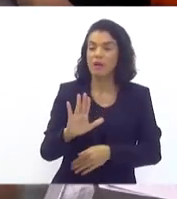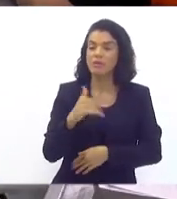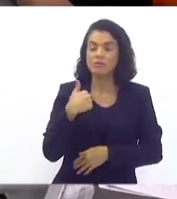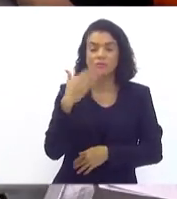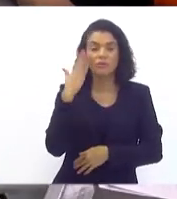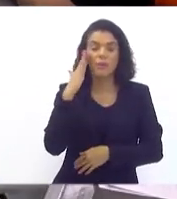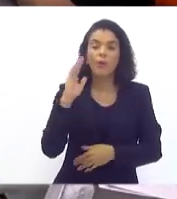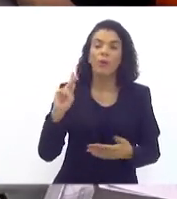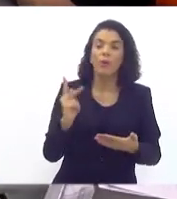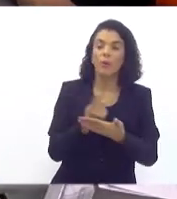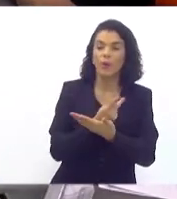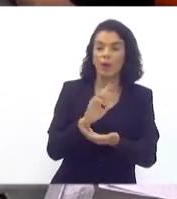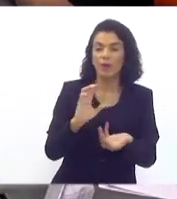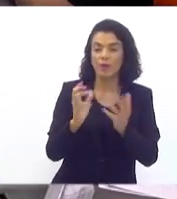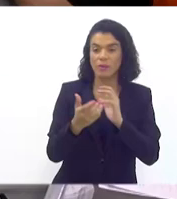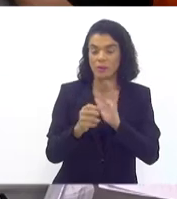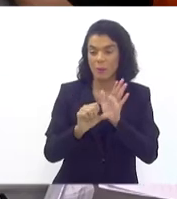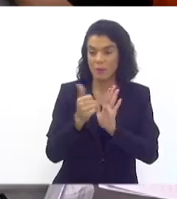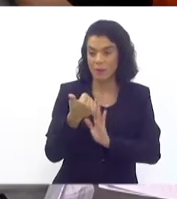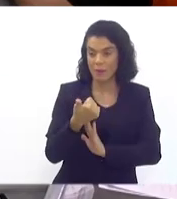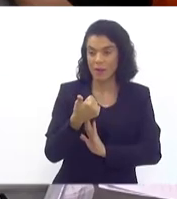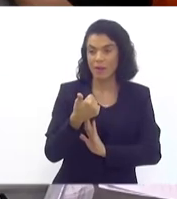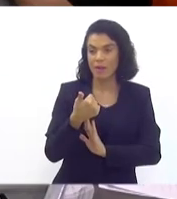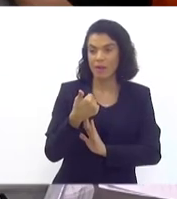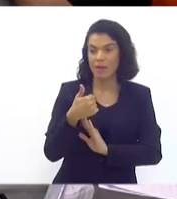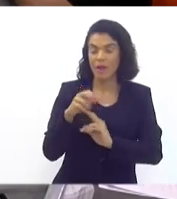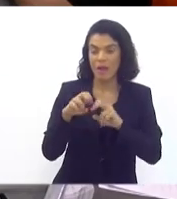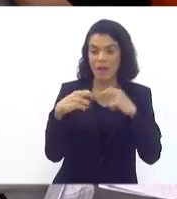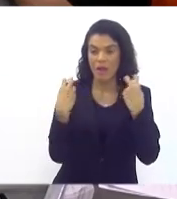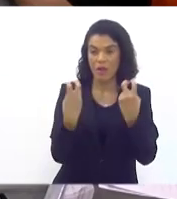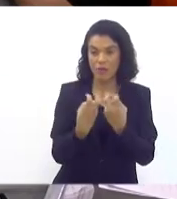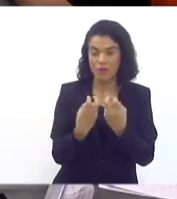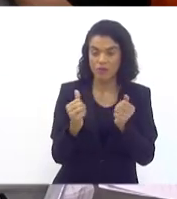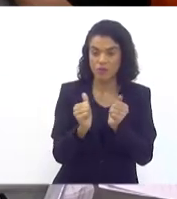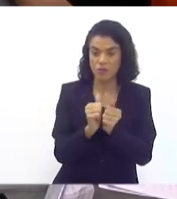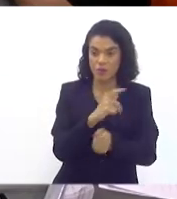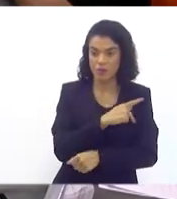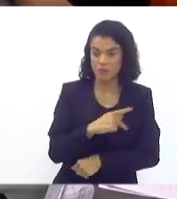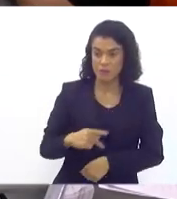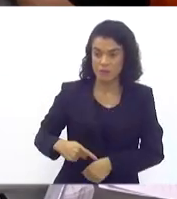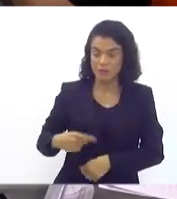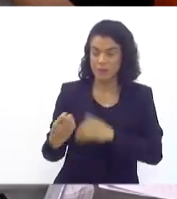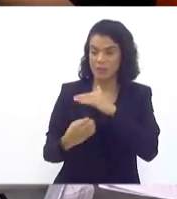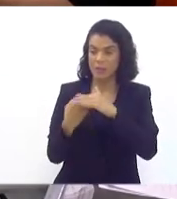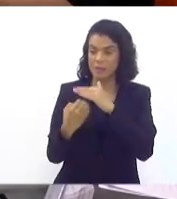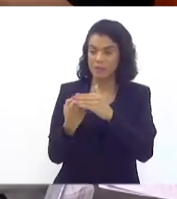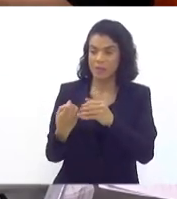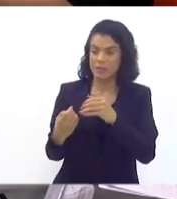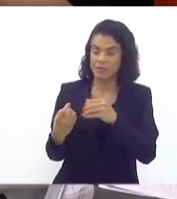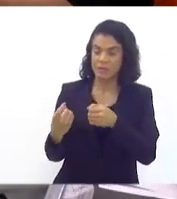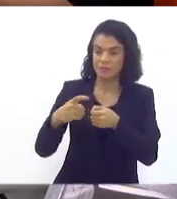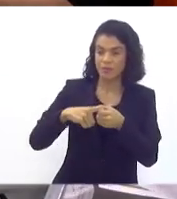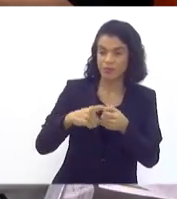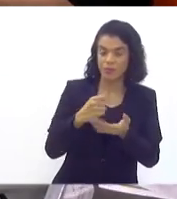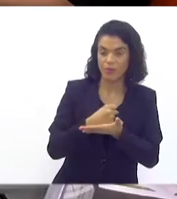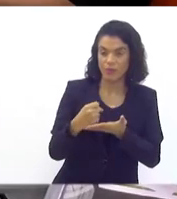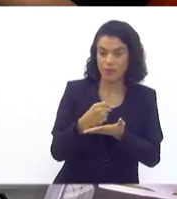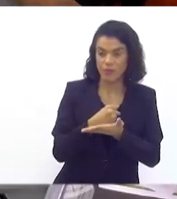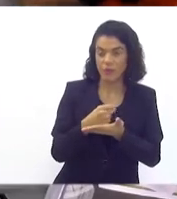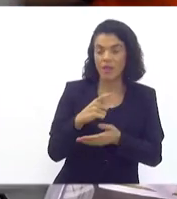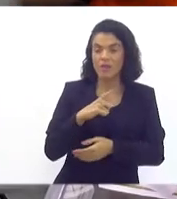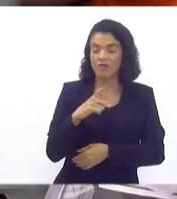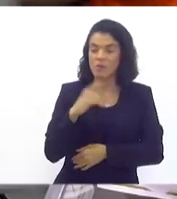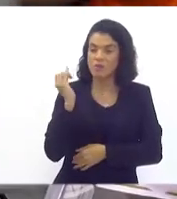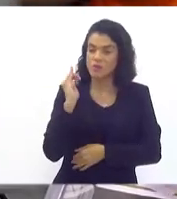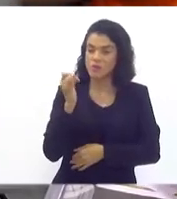aconteceu nessa primeira rodada de oitivas com a oitiva da presidente da empresa concessionária nós tivemos aqui alguns